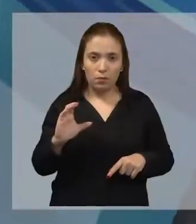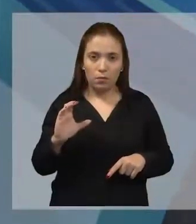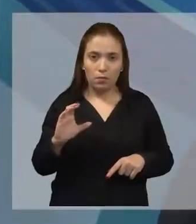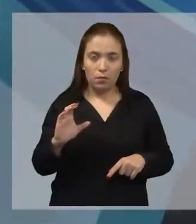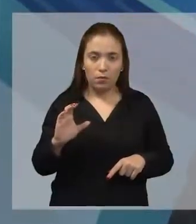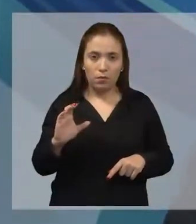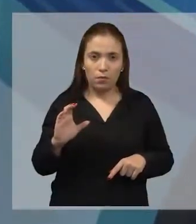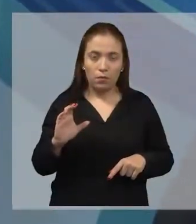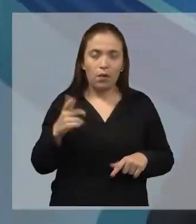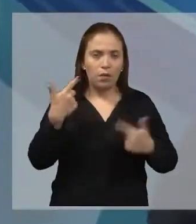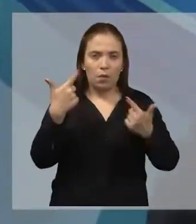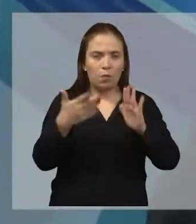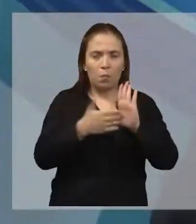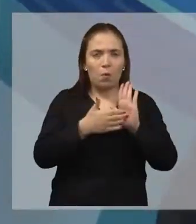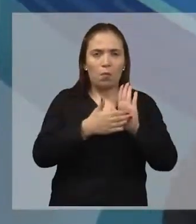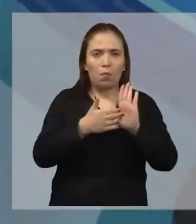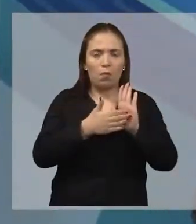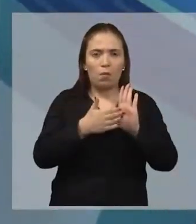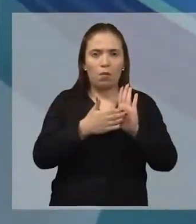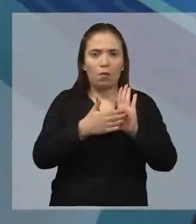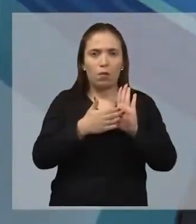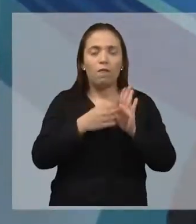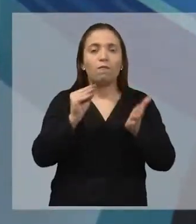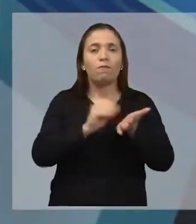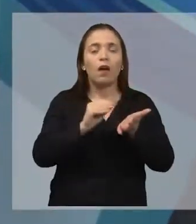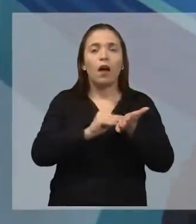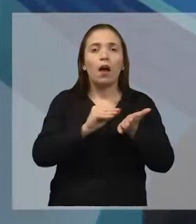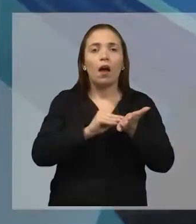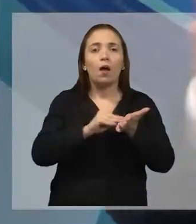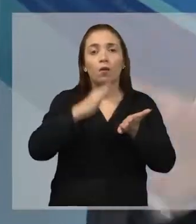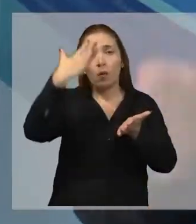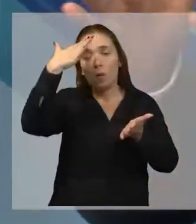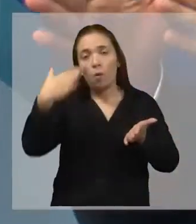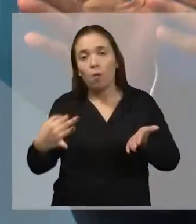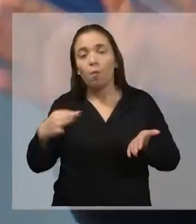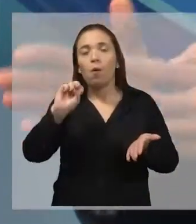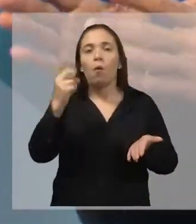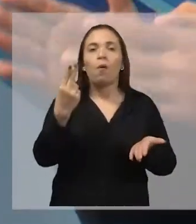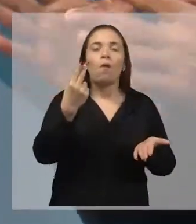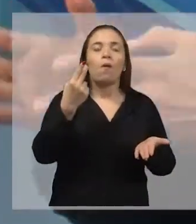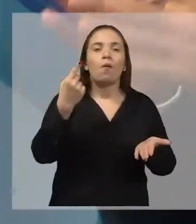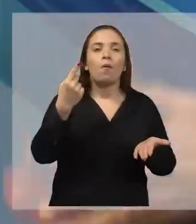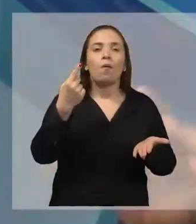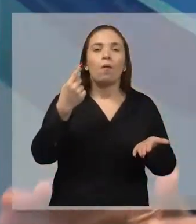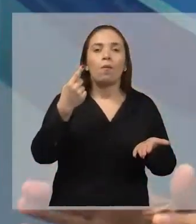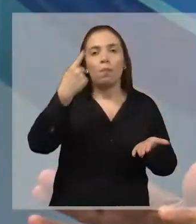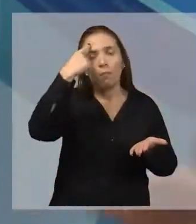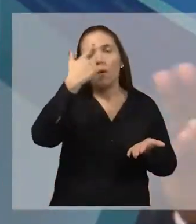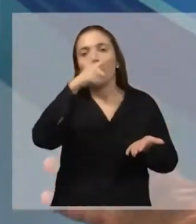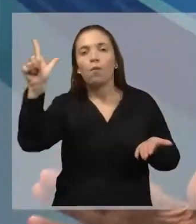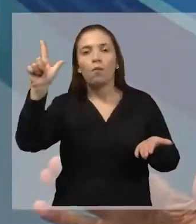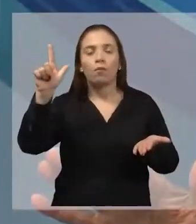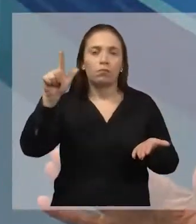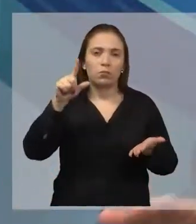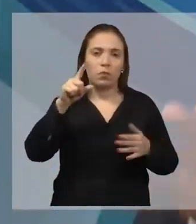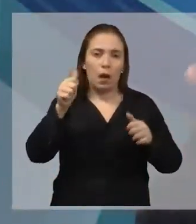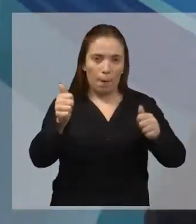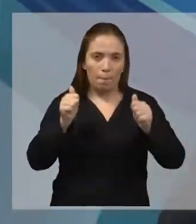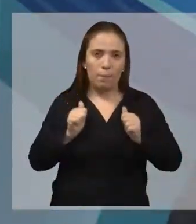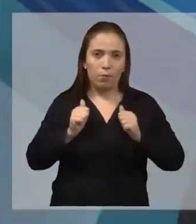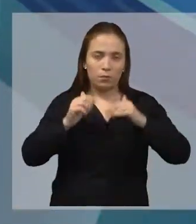projeto é esse que não se trouxe para discutir com mais interessados, que são os trabalhadores, que são os contribuintes diretos, né, a própria sociedade civil. Ela